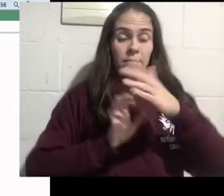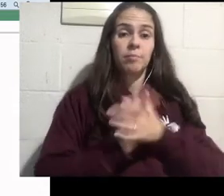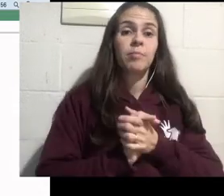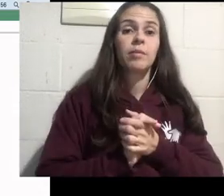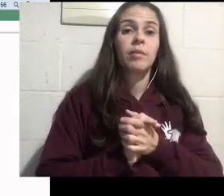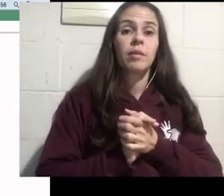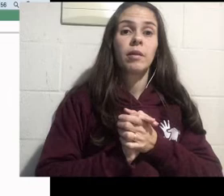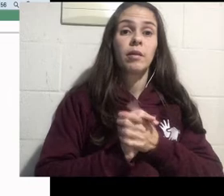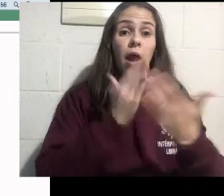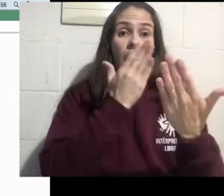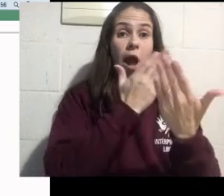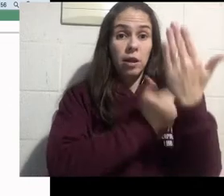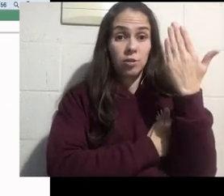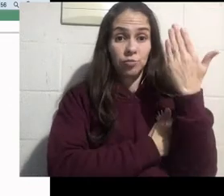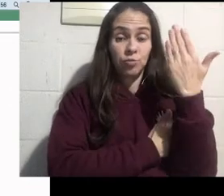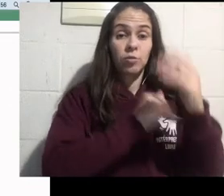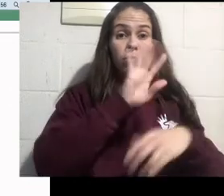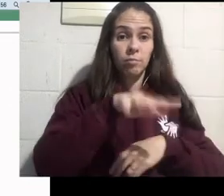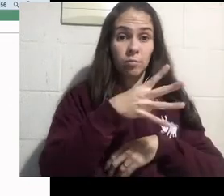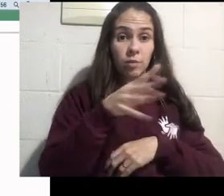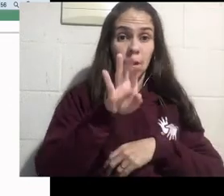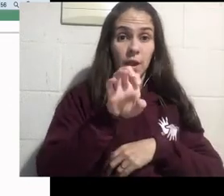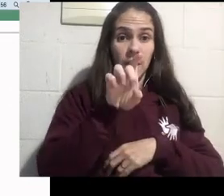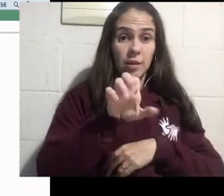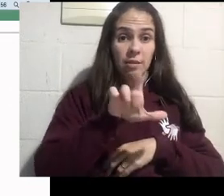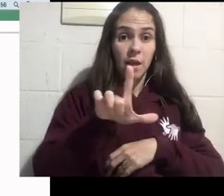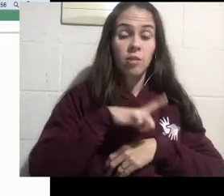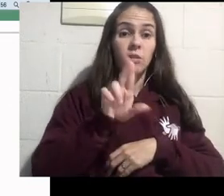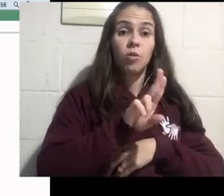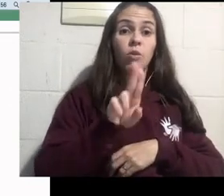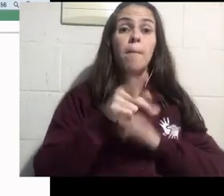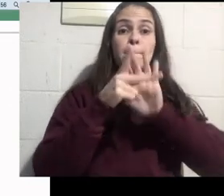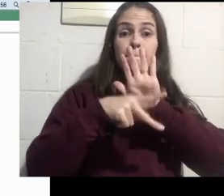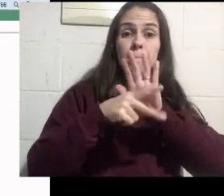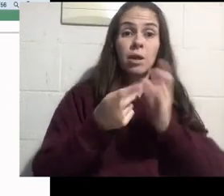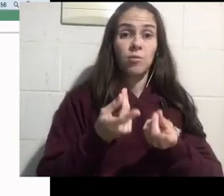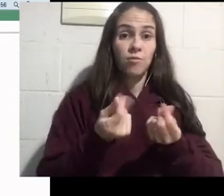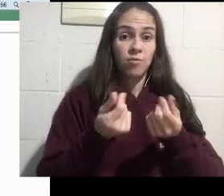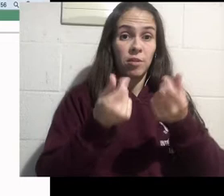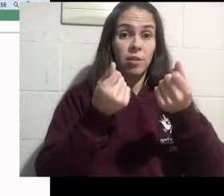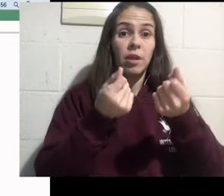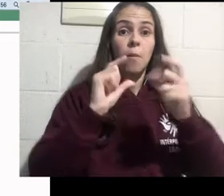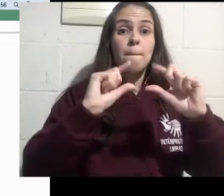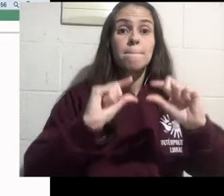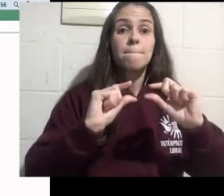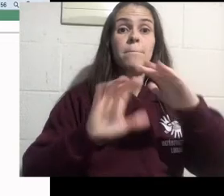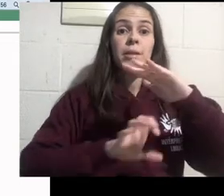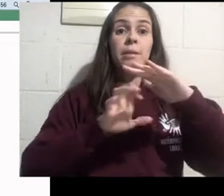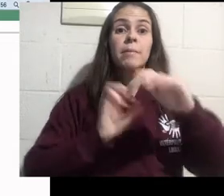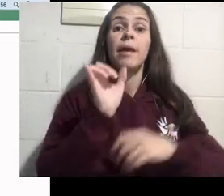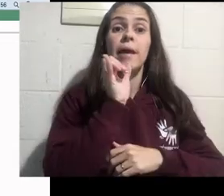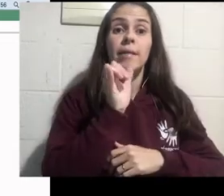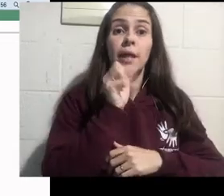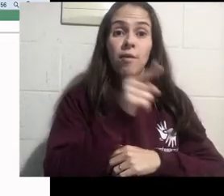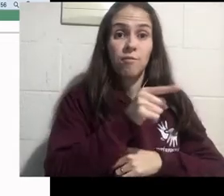Então, a pasta de trabalho, o arquivo Excel, então se chama Plano Financeiro Mini Empresa Exemplo. Então, quando vocês